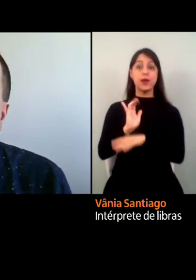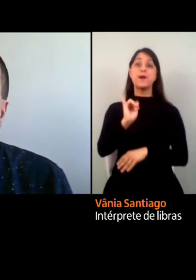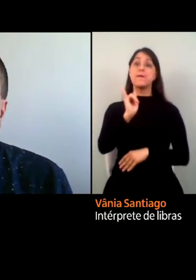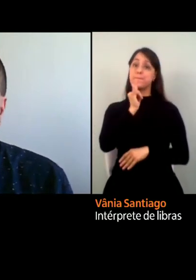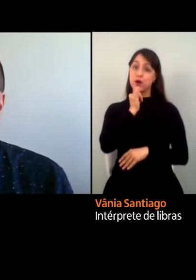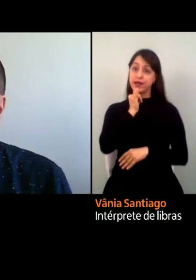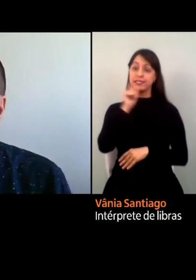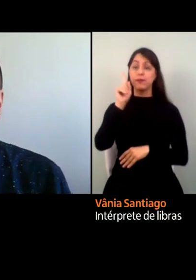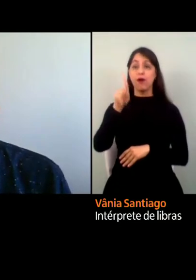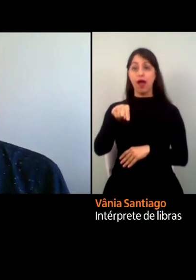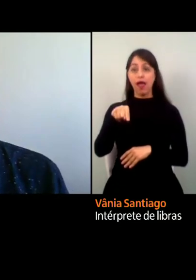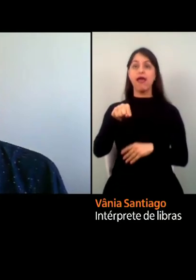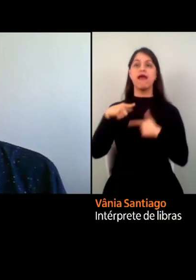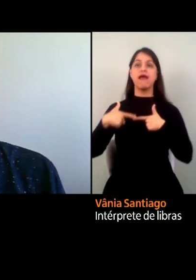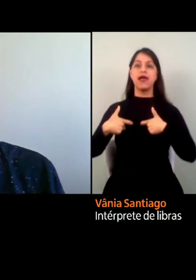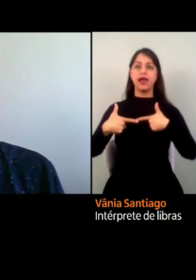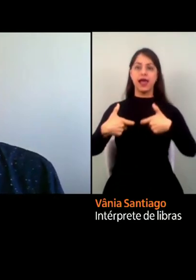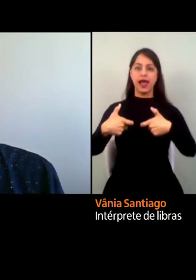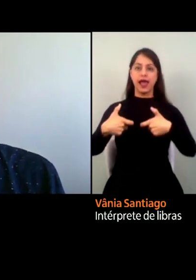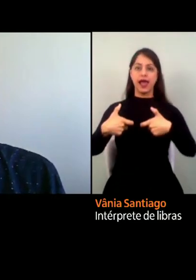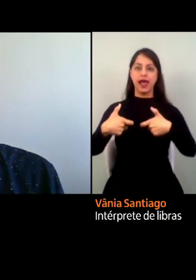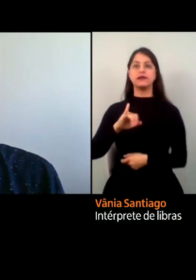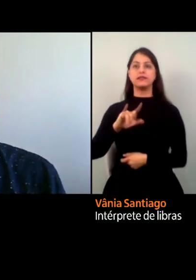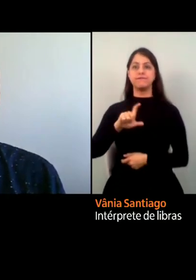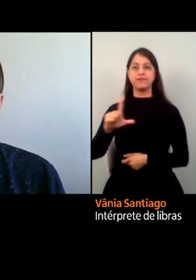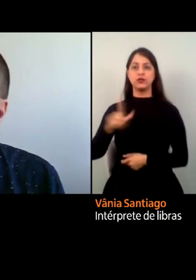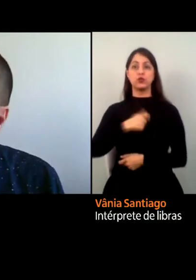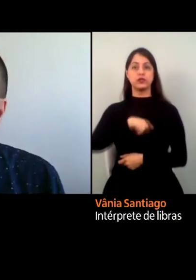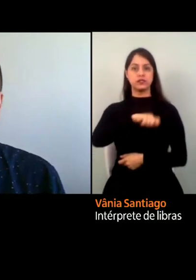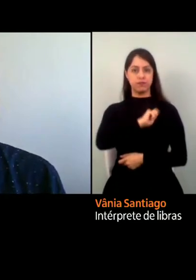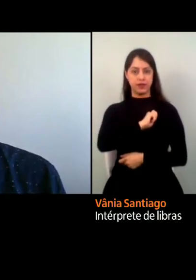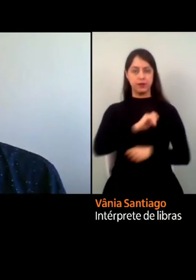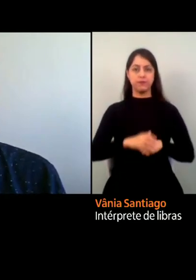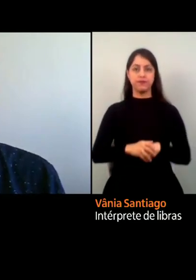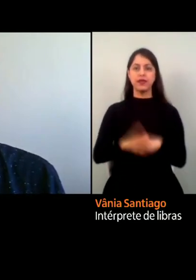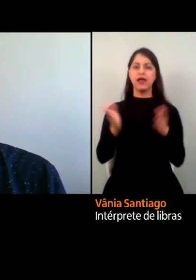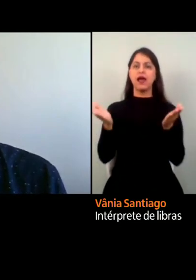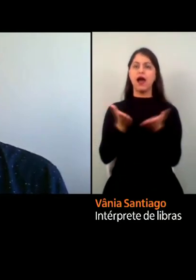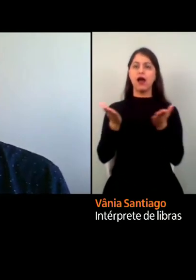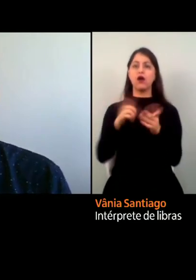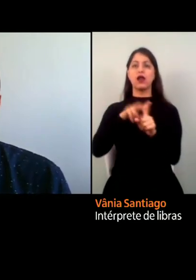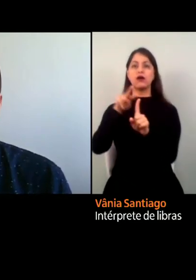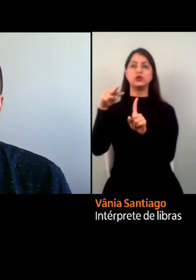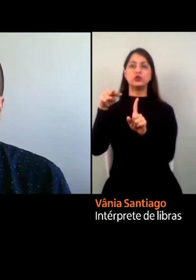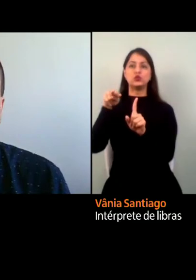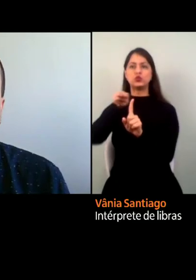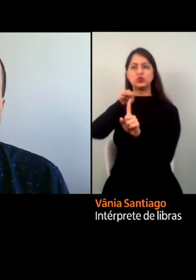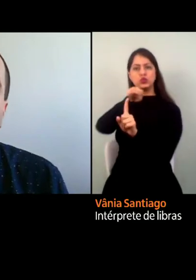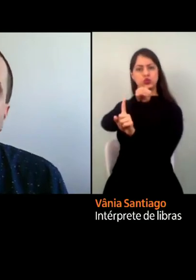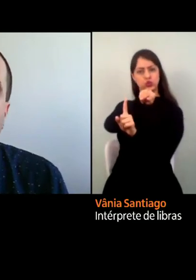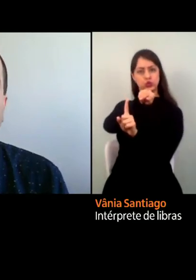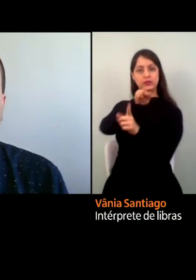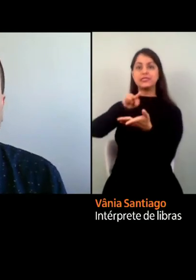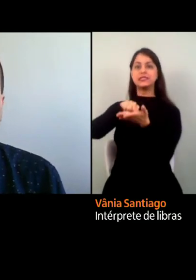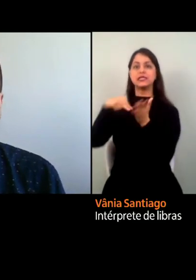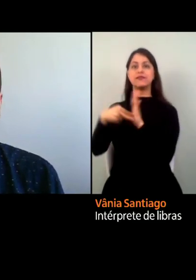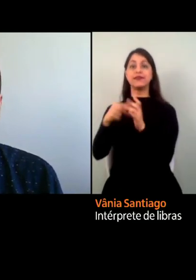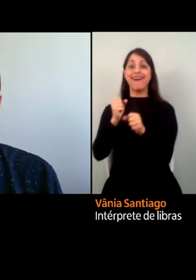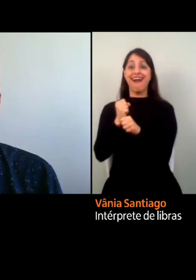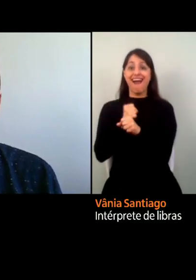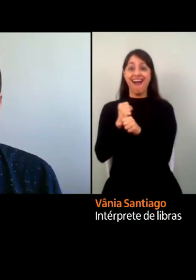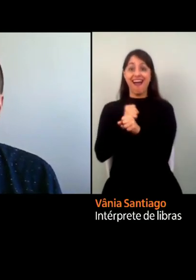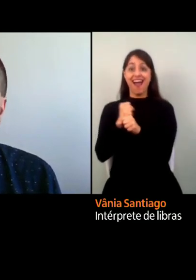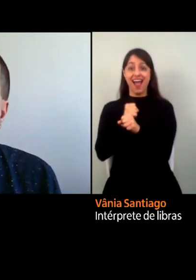Façamos um giro de mais de 40 graus, ou melhor, mais de 40 anos, para encontrar um dos